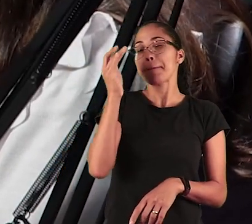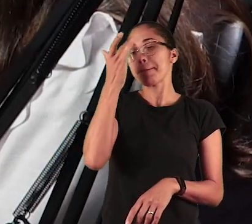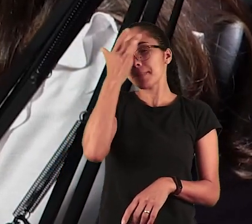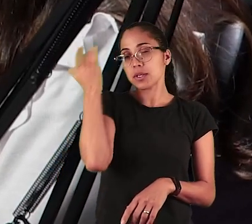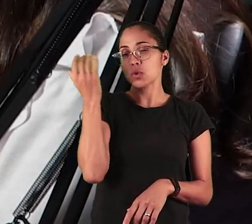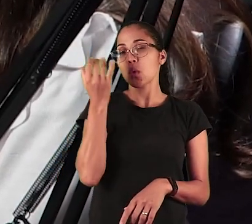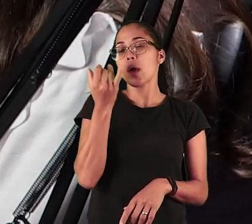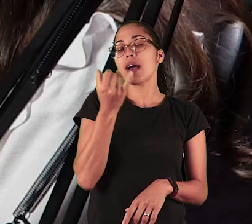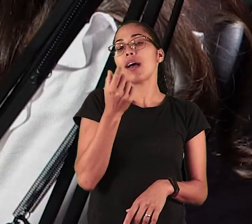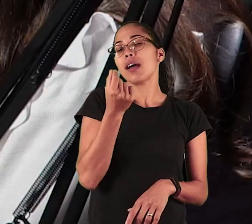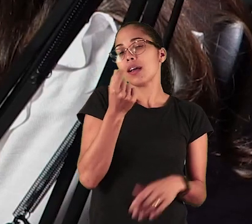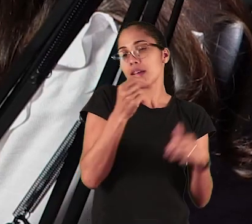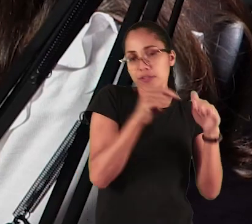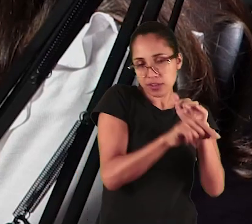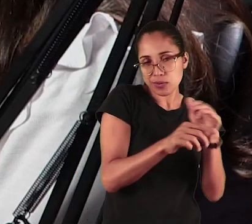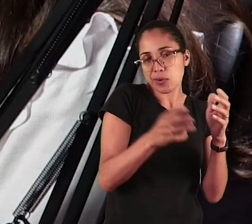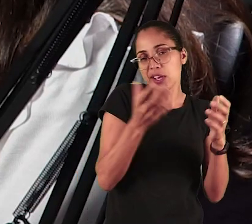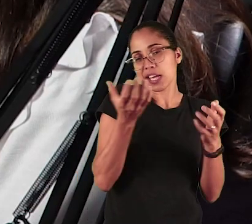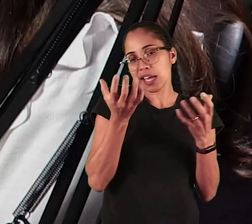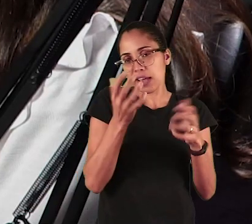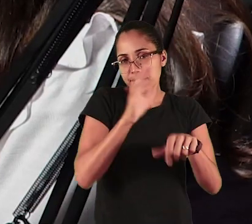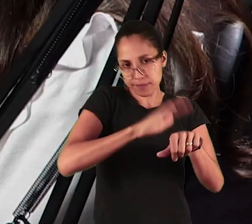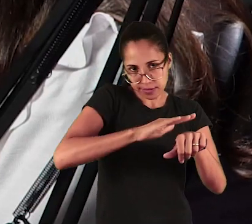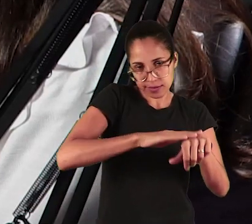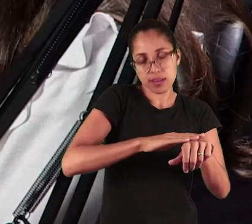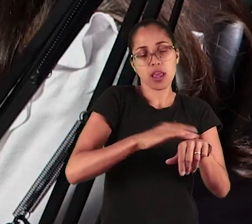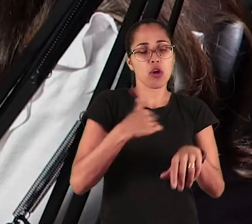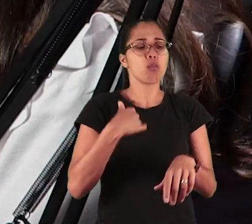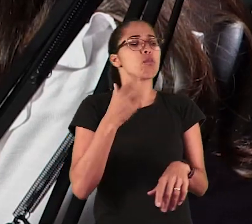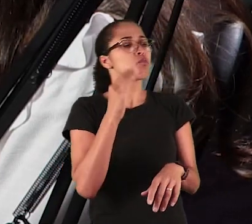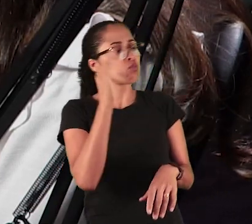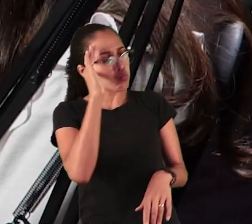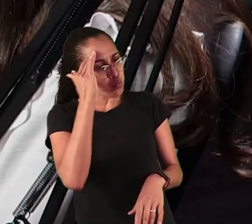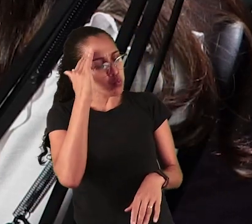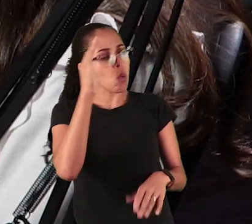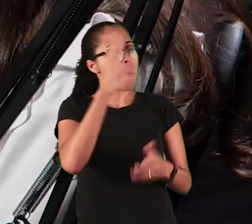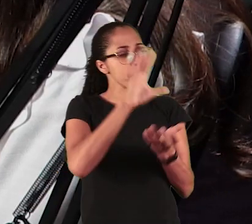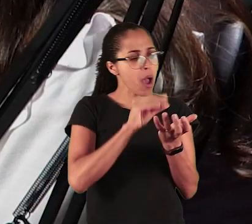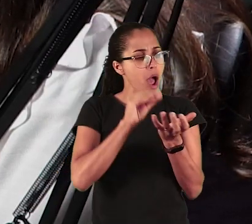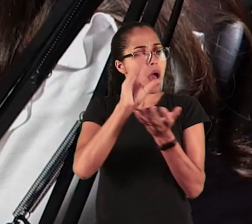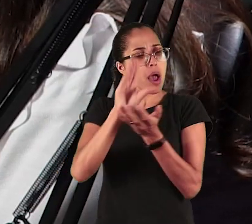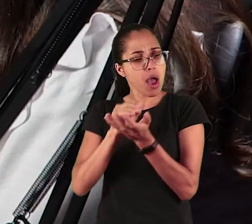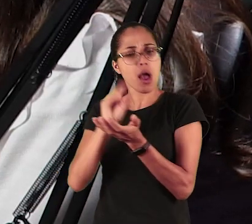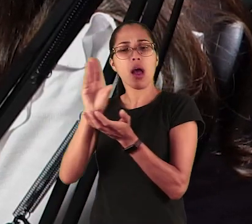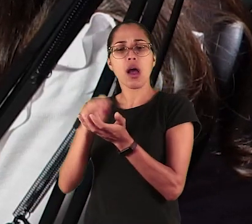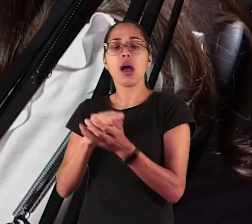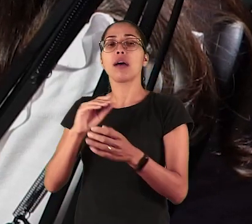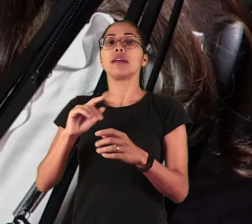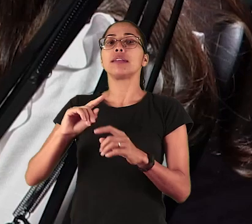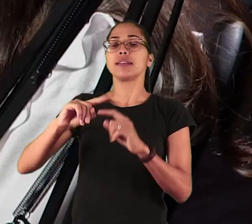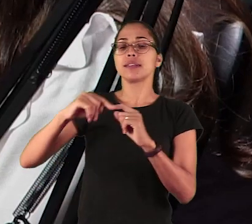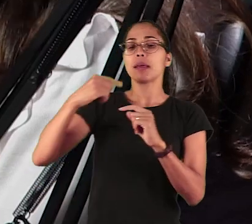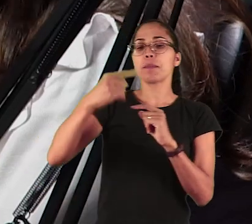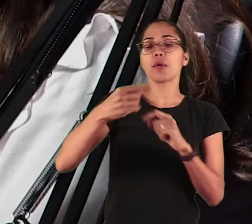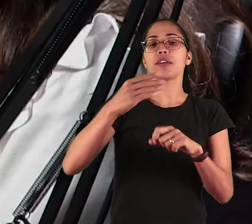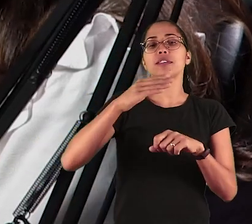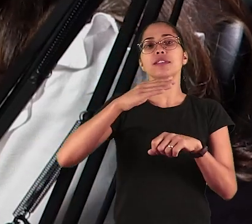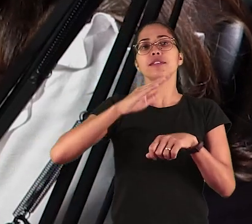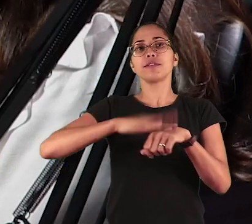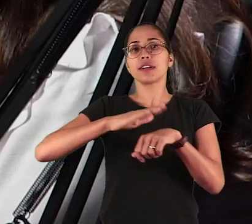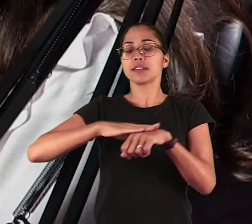mostrar o que que não fazia então foram alguns anos é trabalhando lá depois eu fui pegando algumas unidades de negócio para tocar também